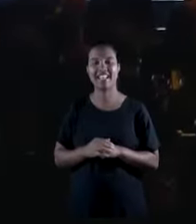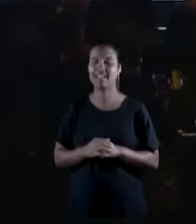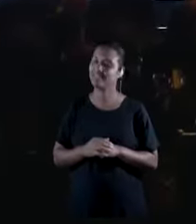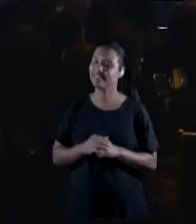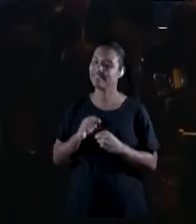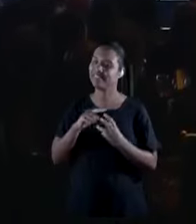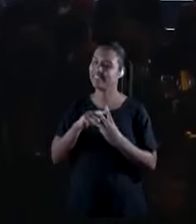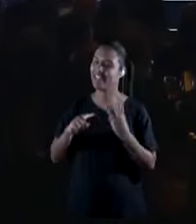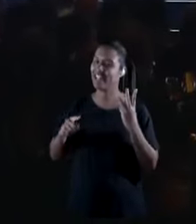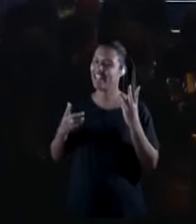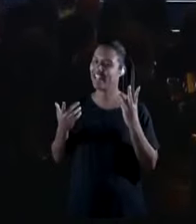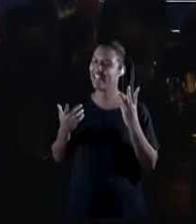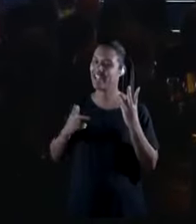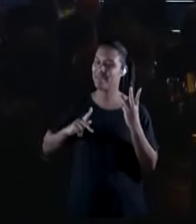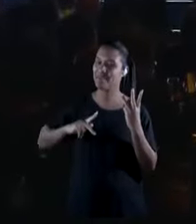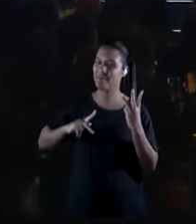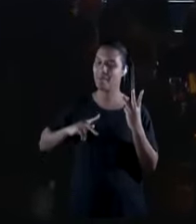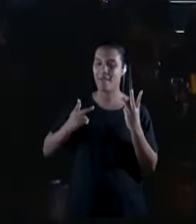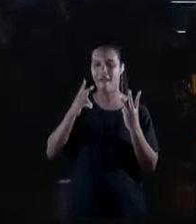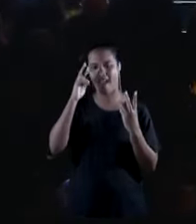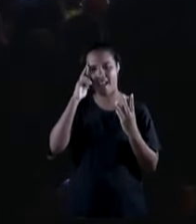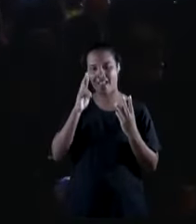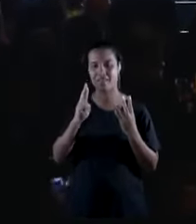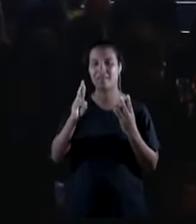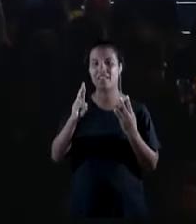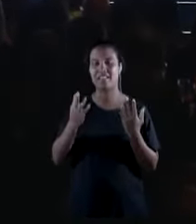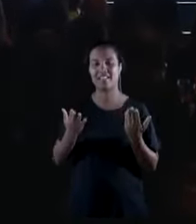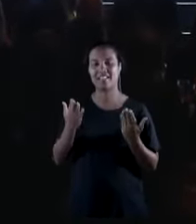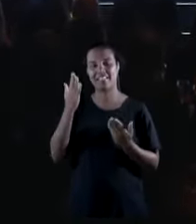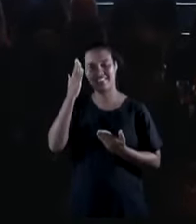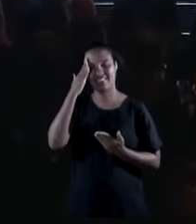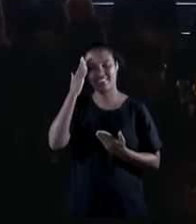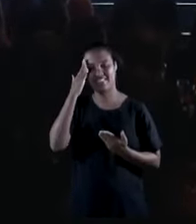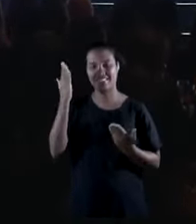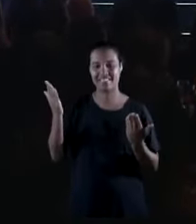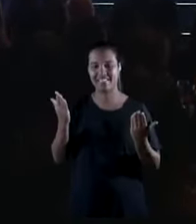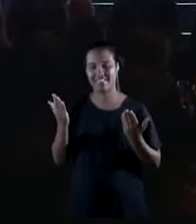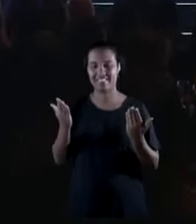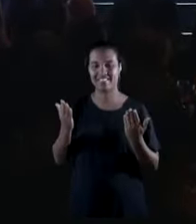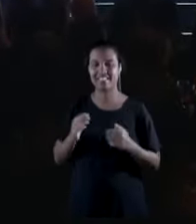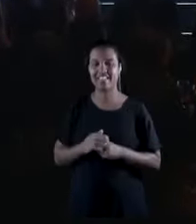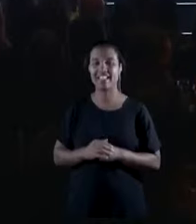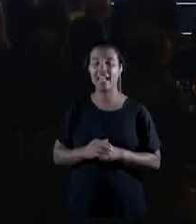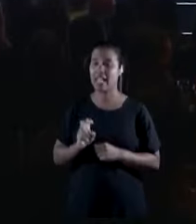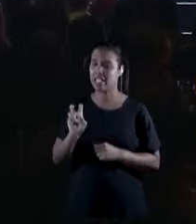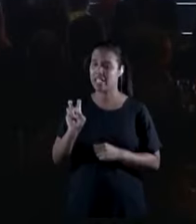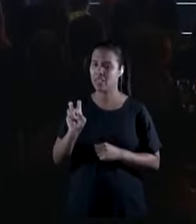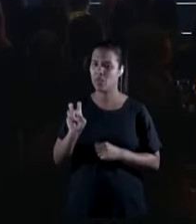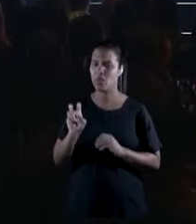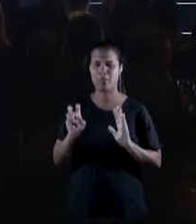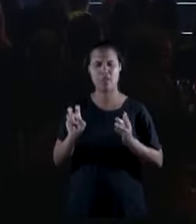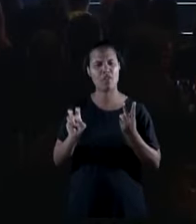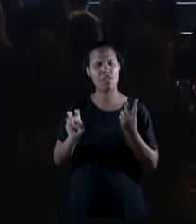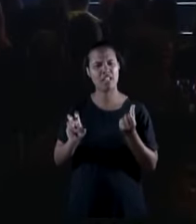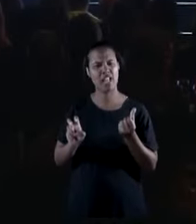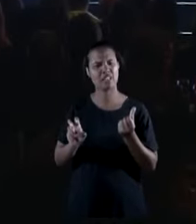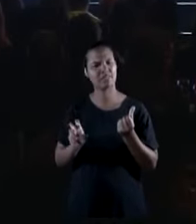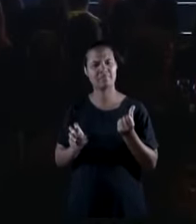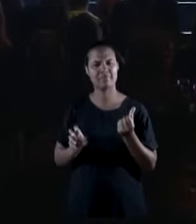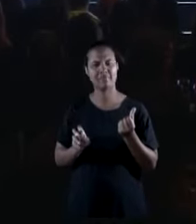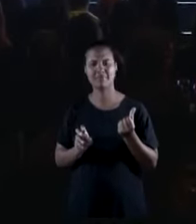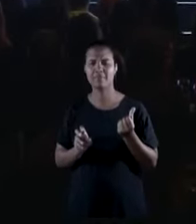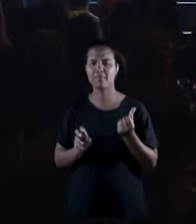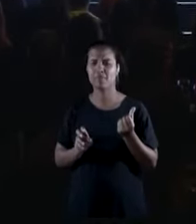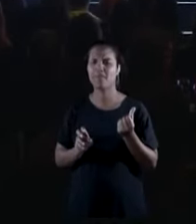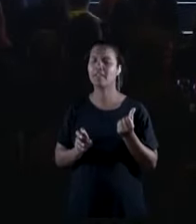Tricampeão, com todo o respeito, evidentemente. Sempre com todo o respeito, desrespeitando um pouquinho. Eu falei que tinha 5 títulos aqui, você tem 26, né? Tem um monte de